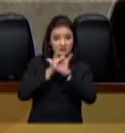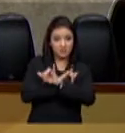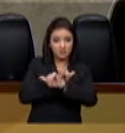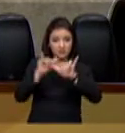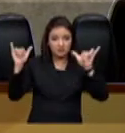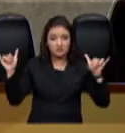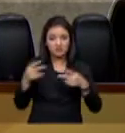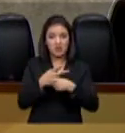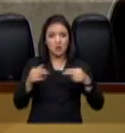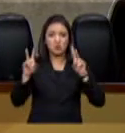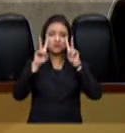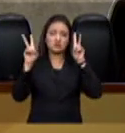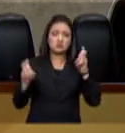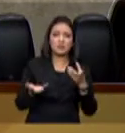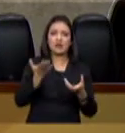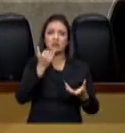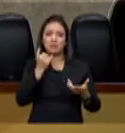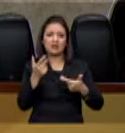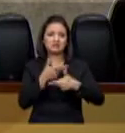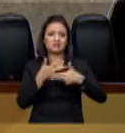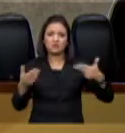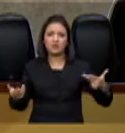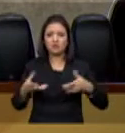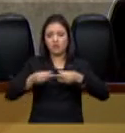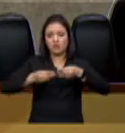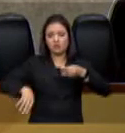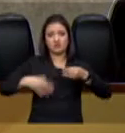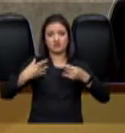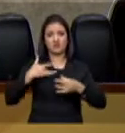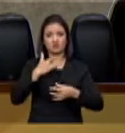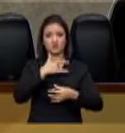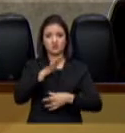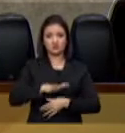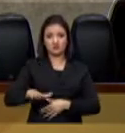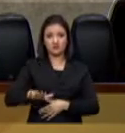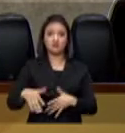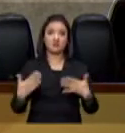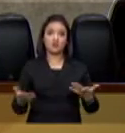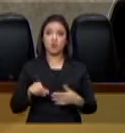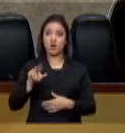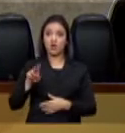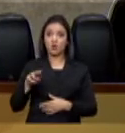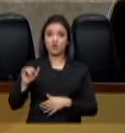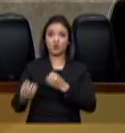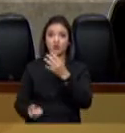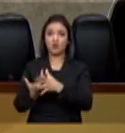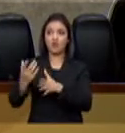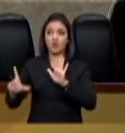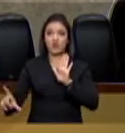competência privativa da União para legislar sobre essa propaganda comercial.